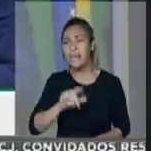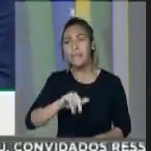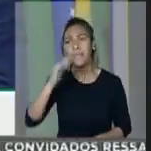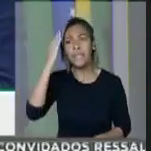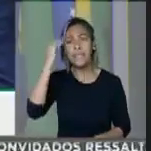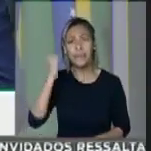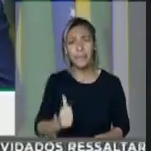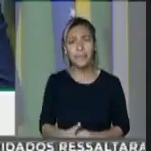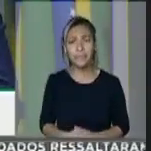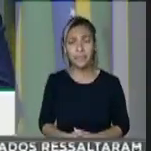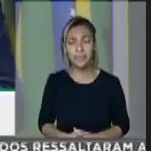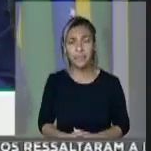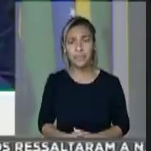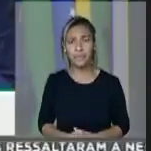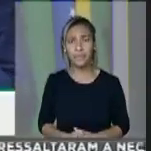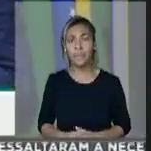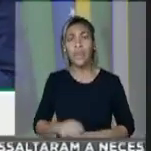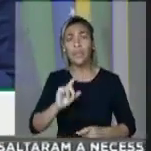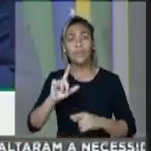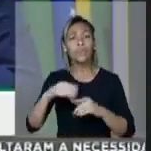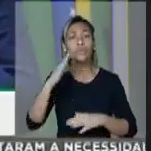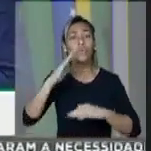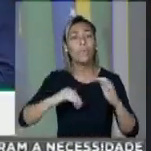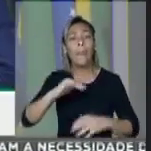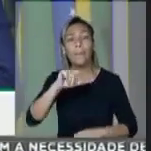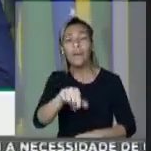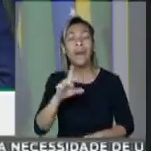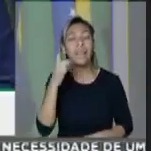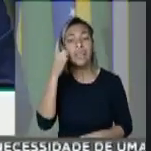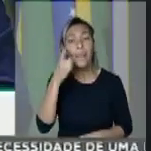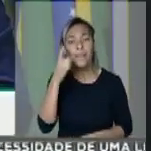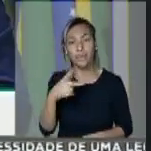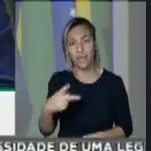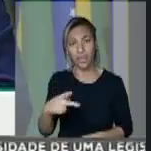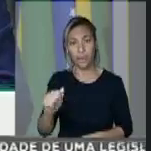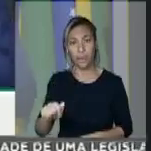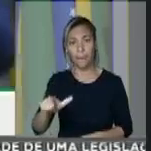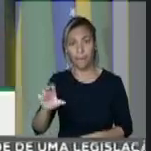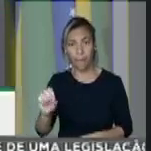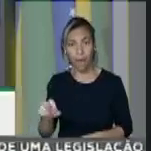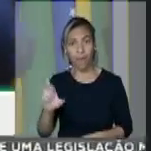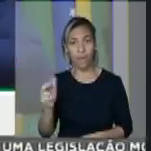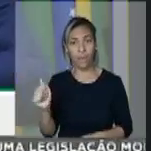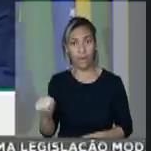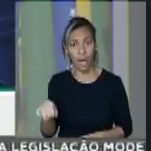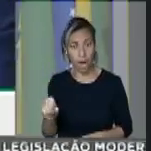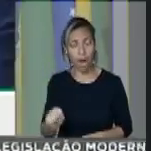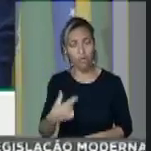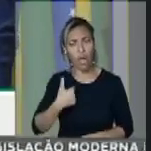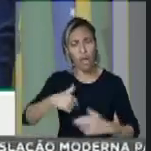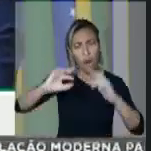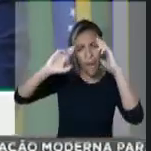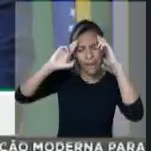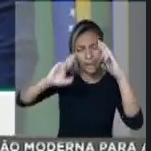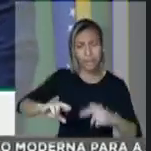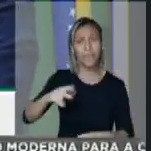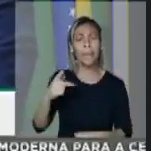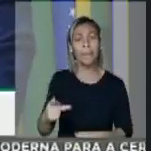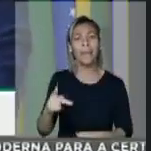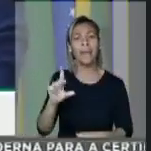de saber do deputado Paulo Ramos, a quem eu respeito, do PDT,